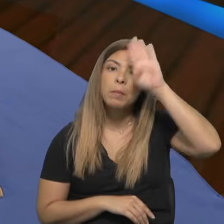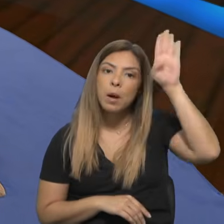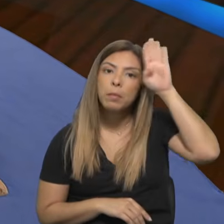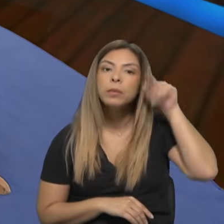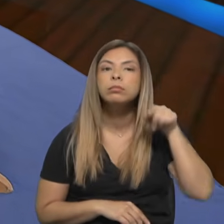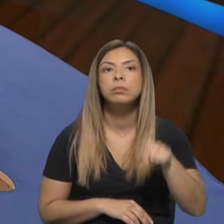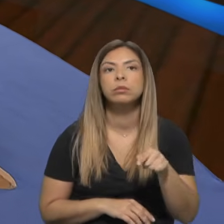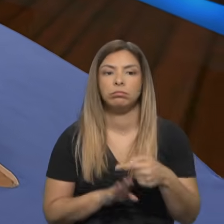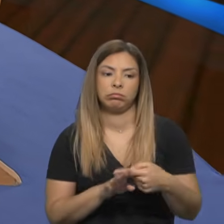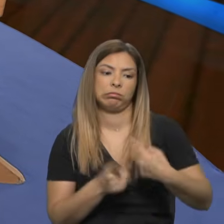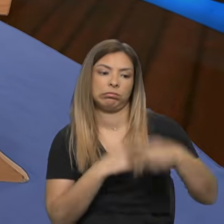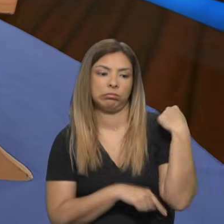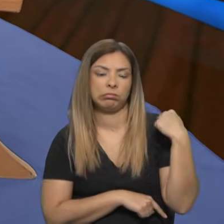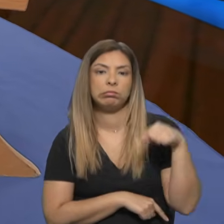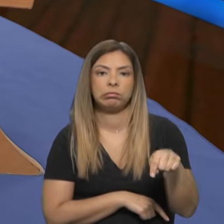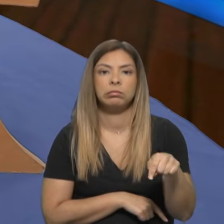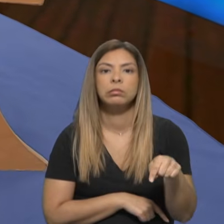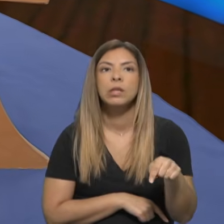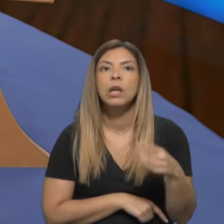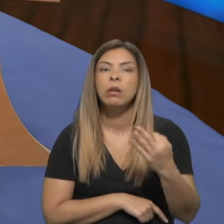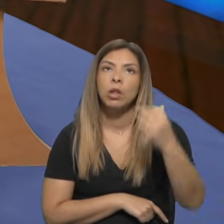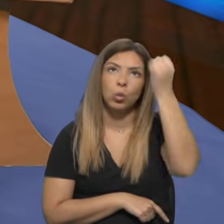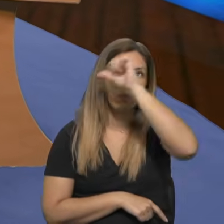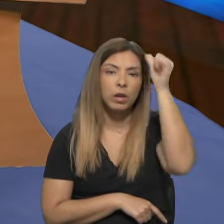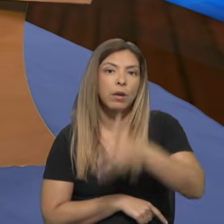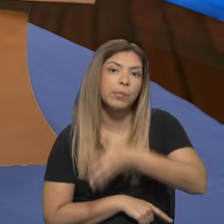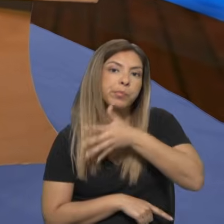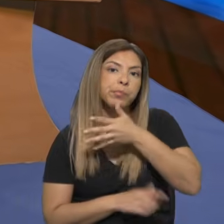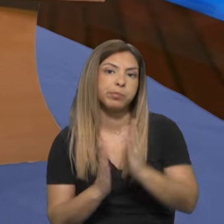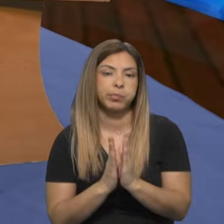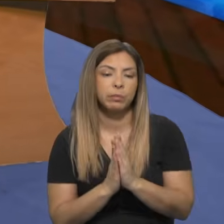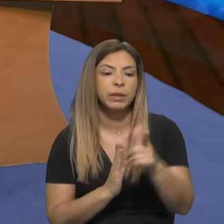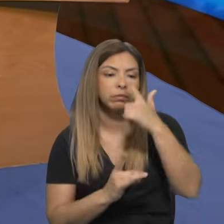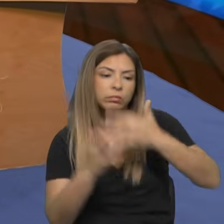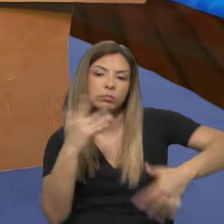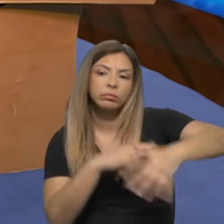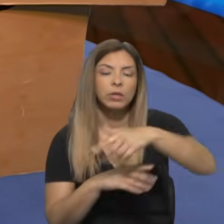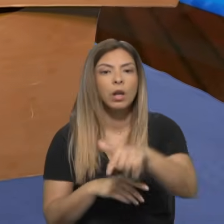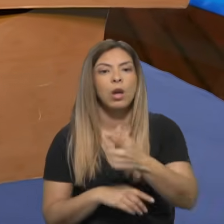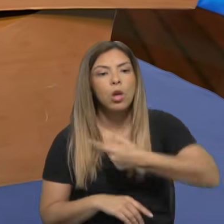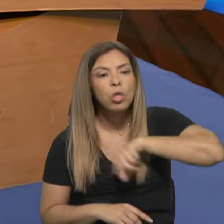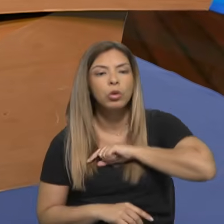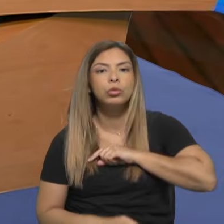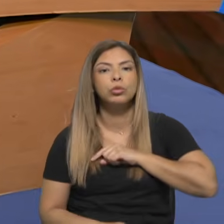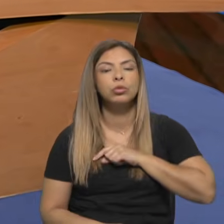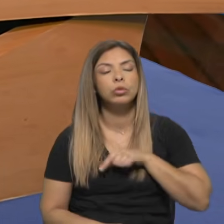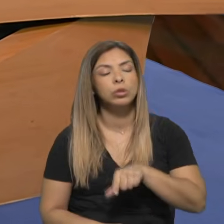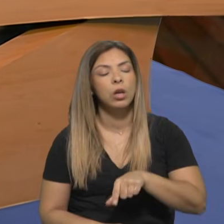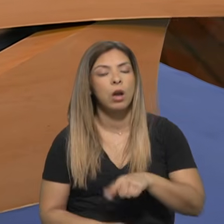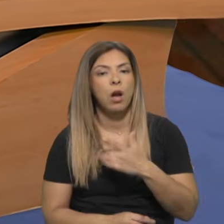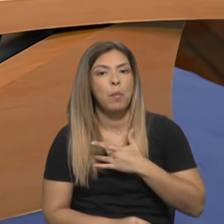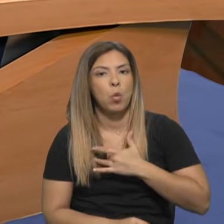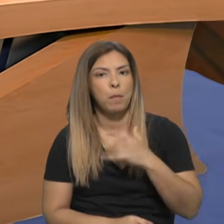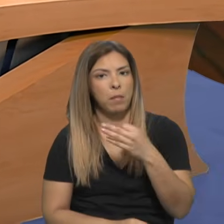no último domingo, como ouvimos na mensagem pascal, somos um povo que ama a paz. E o somos, acredito que era o norte-americano que eu